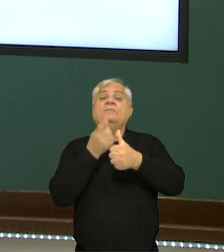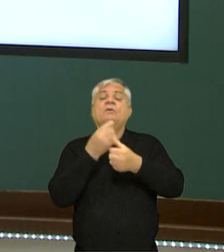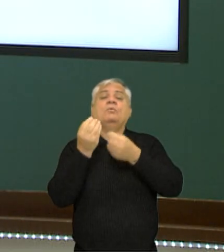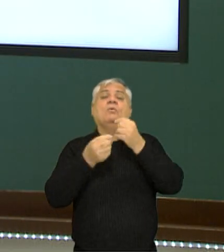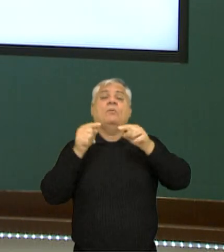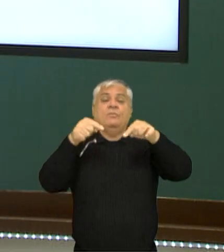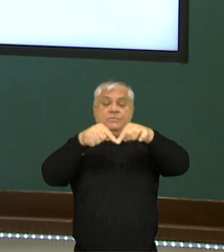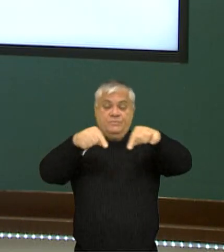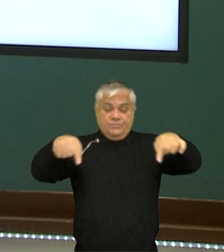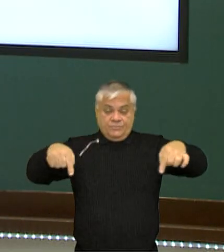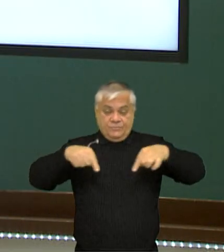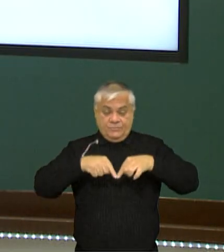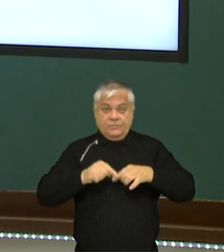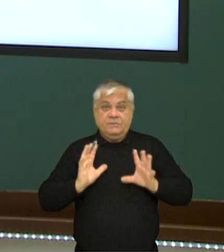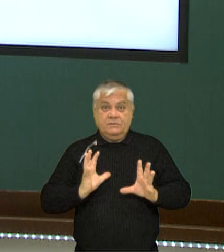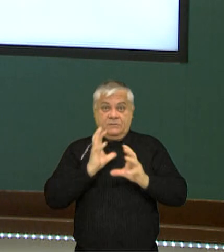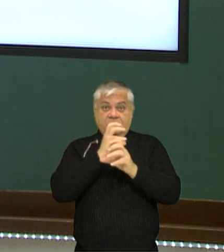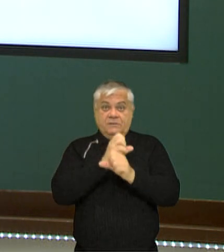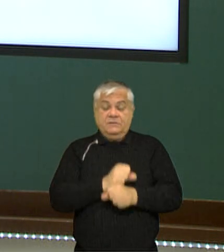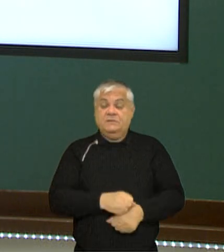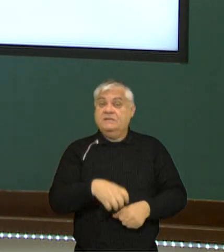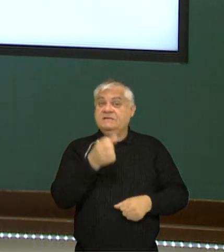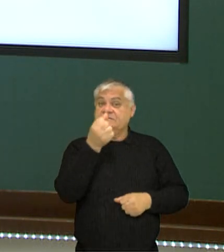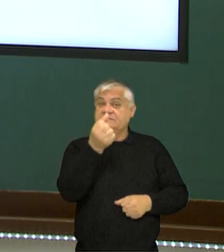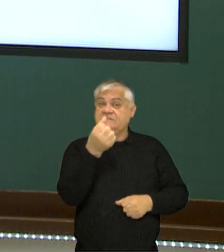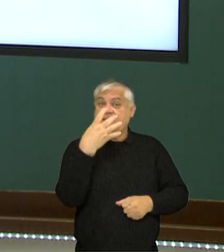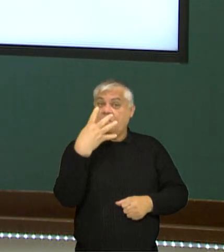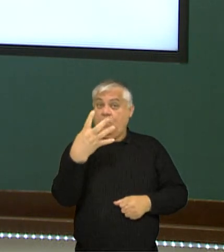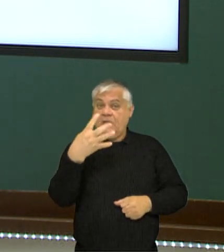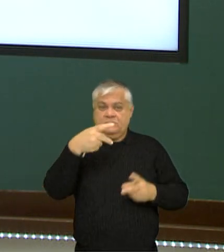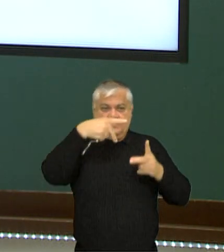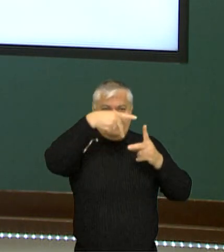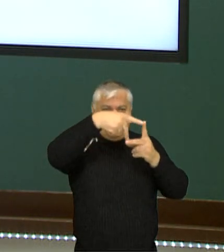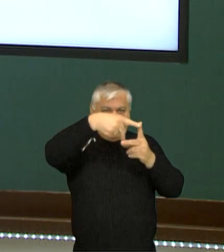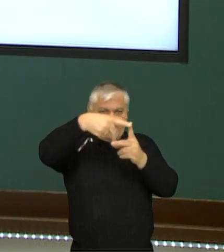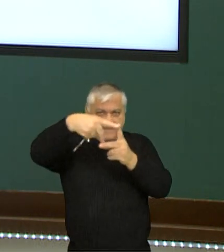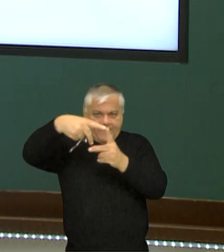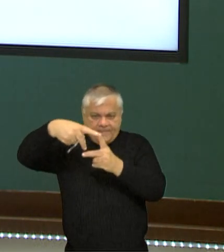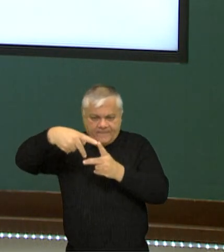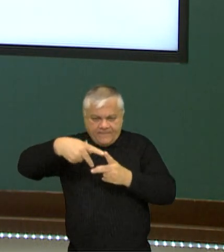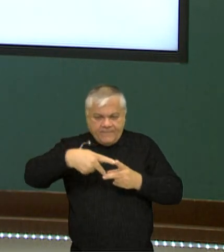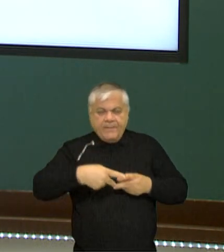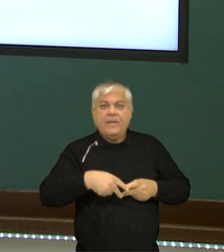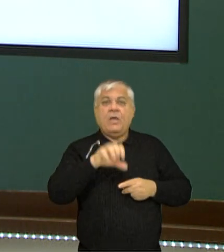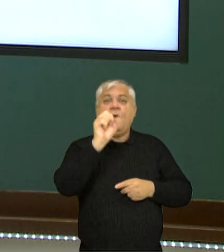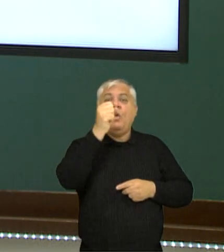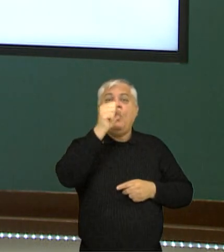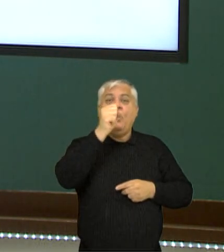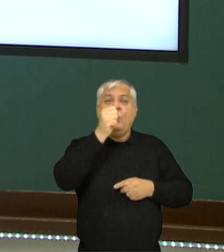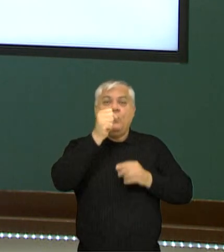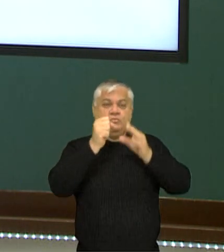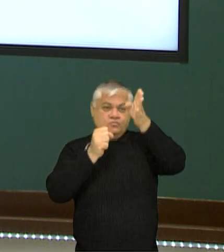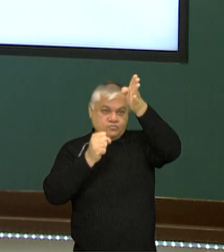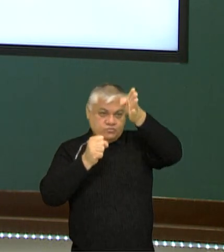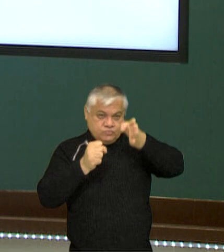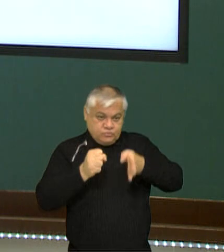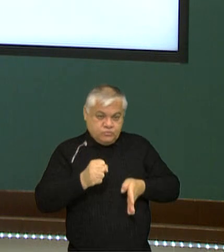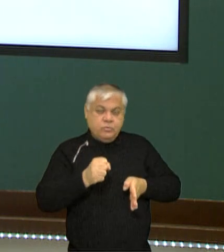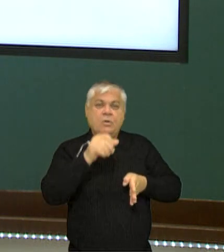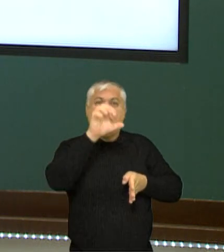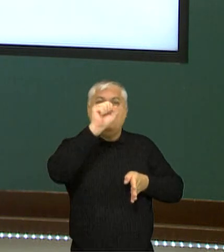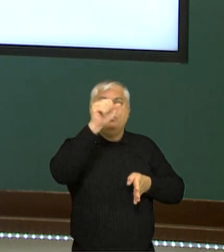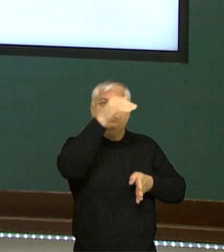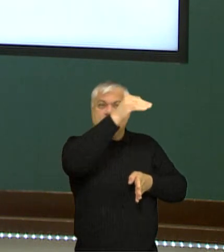O tabuleiro é formado por 64 casas, ou seja, 8 colunas com 8